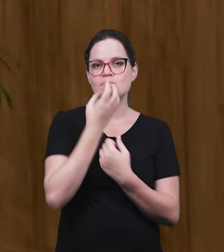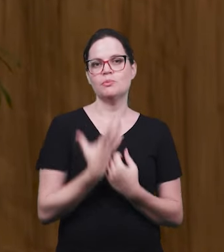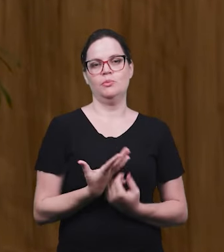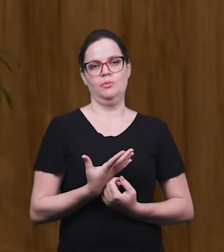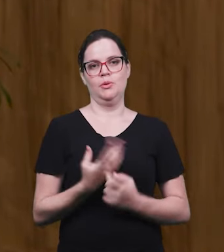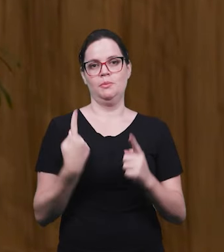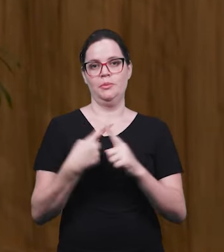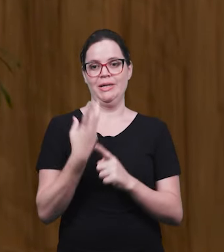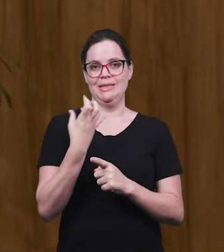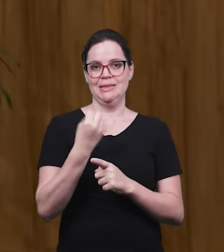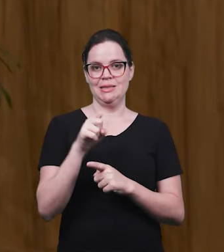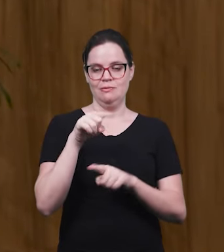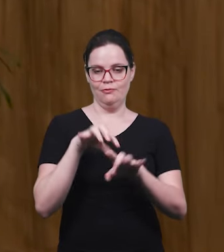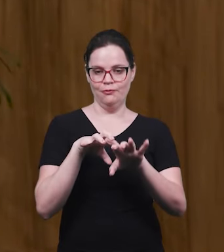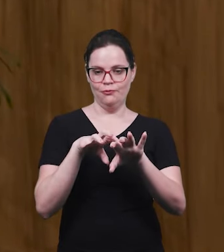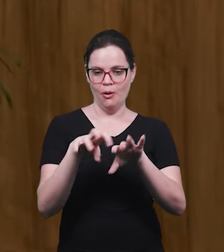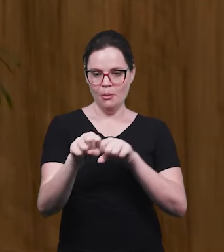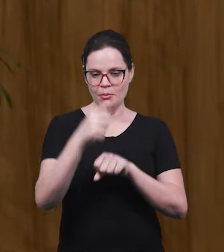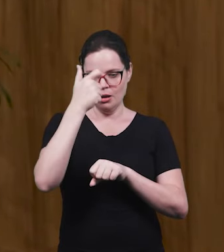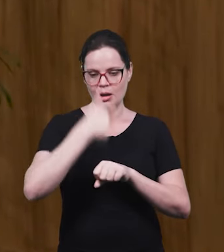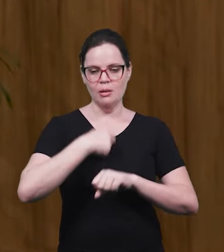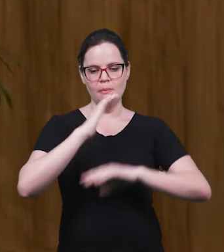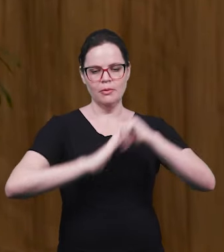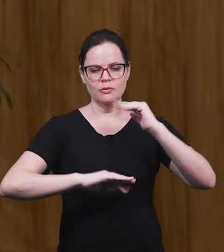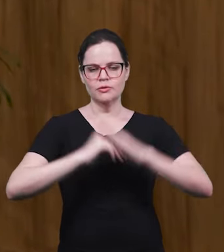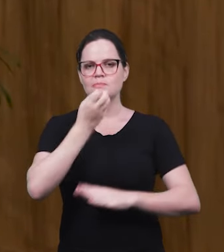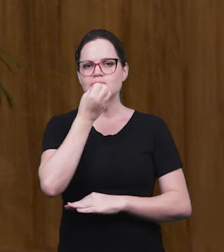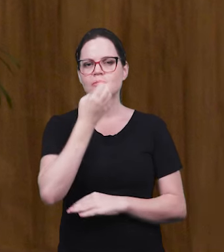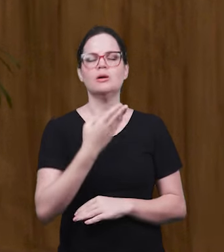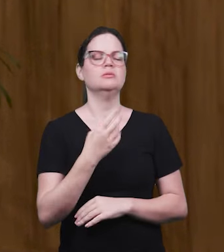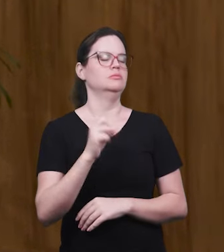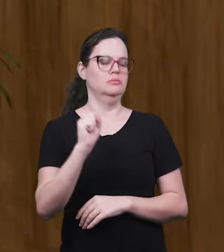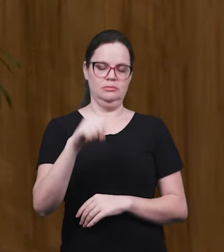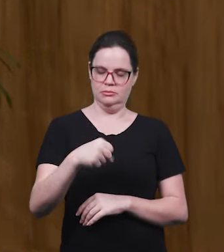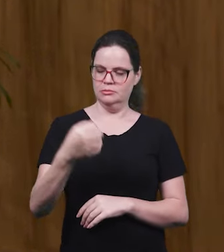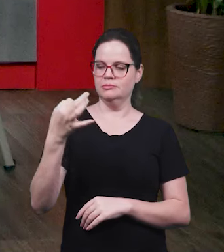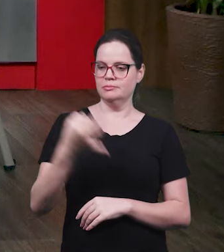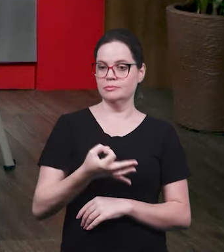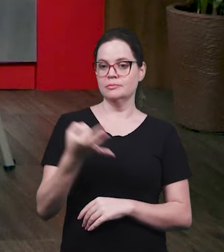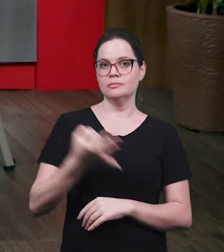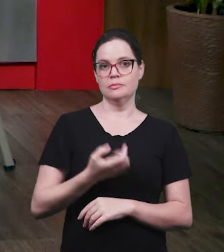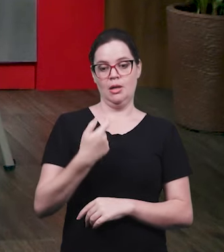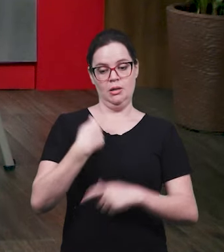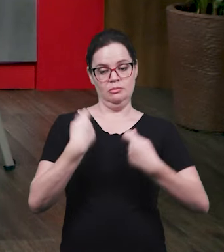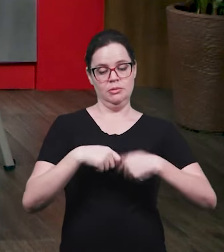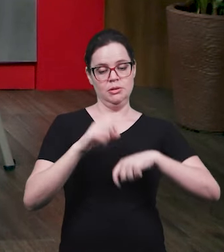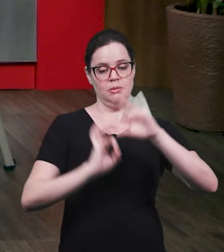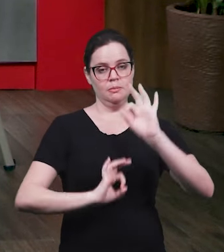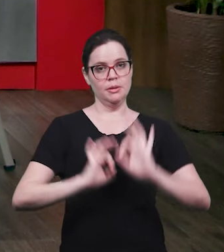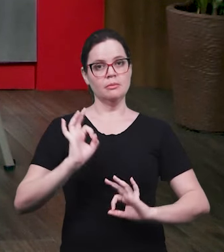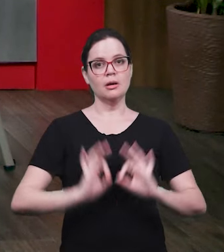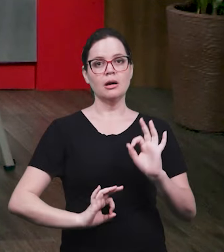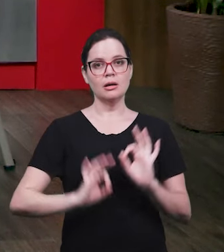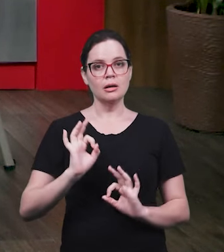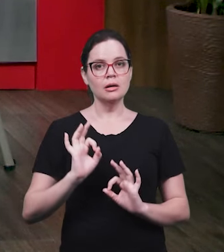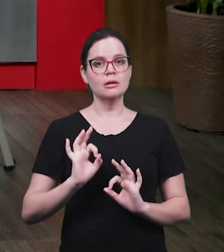partir do momento que ele se formar, ele possa ser um bom profissional, né? Exatamente. Eu preciso me preparar